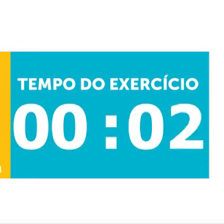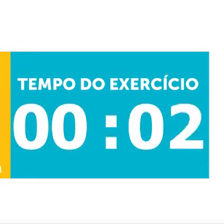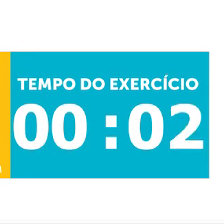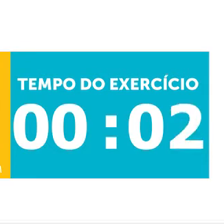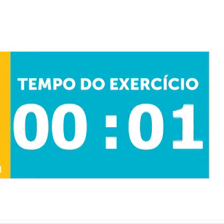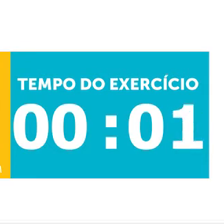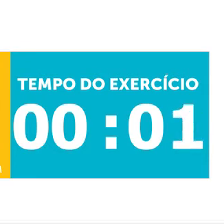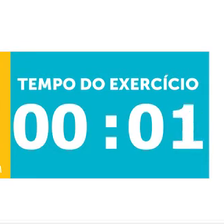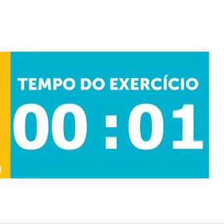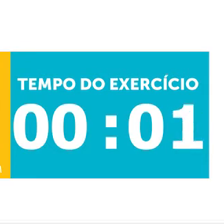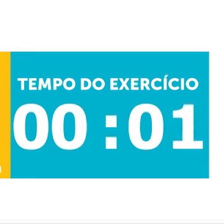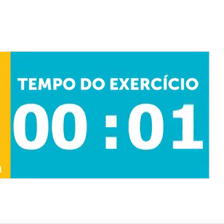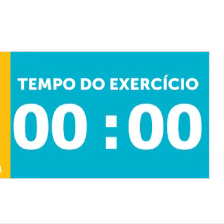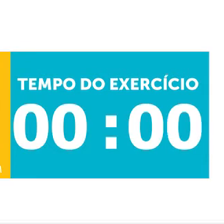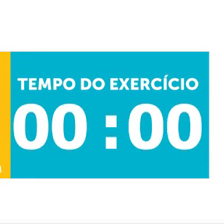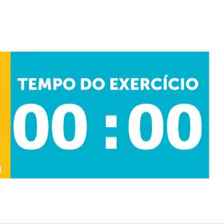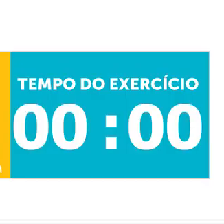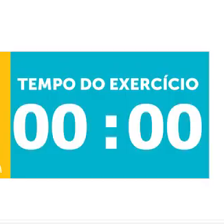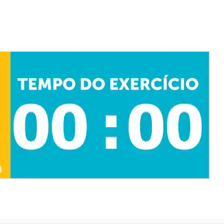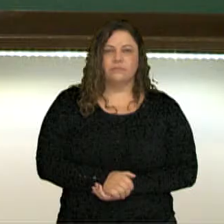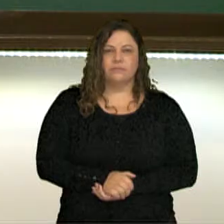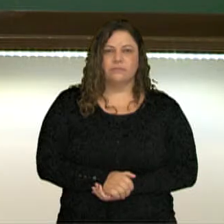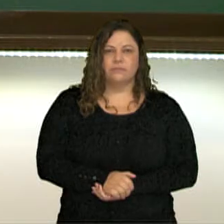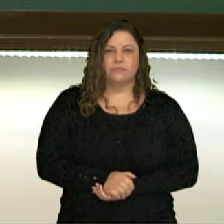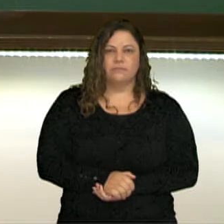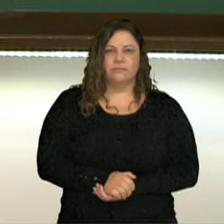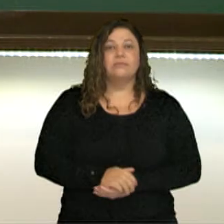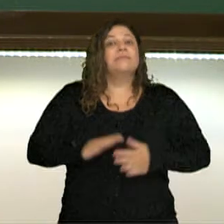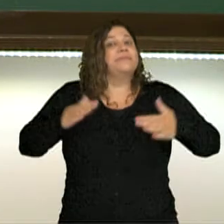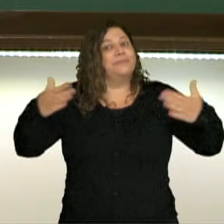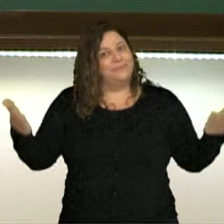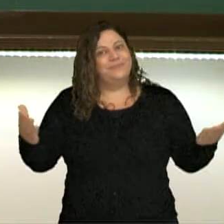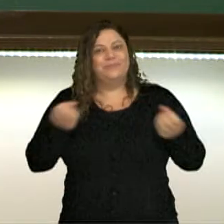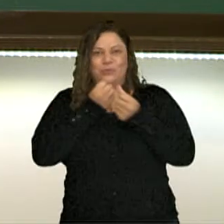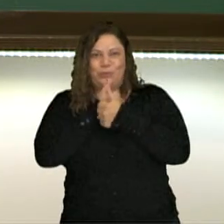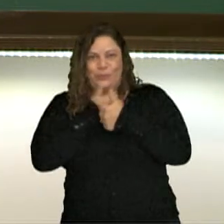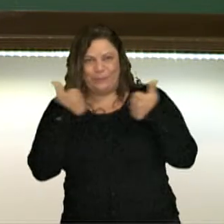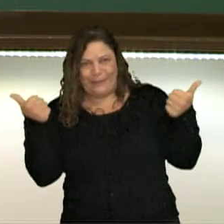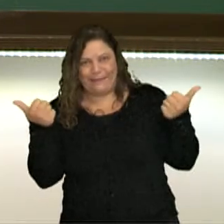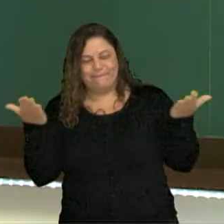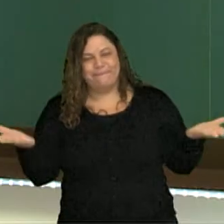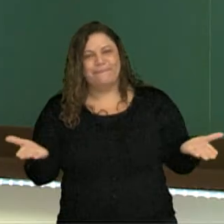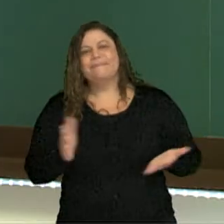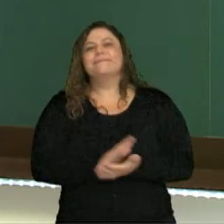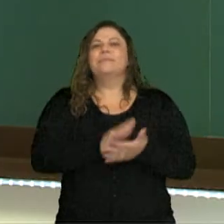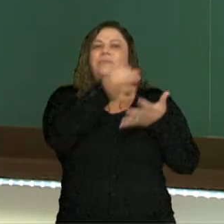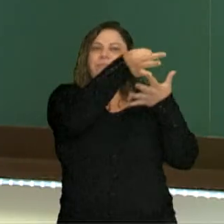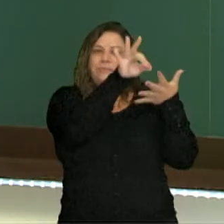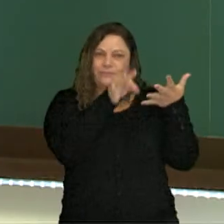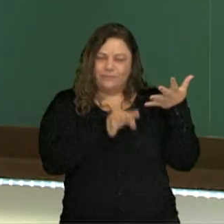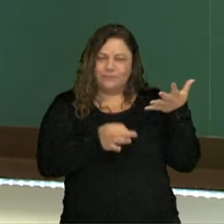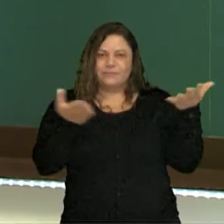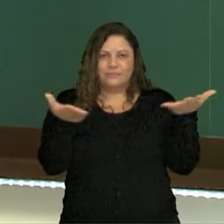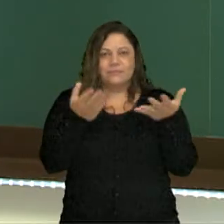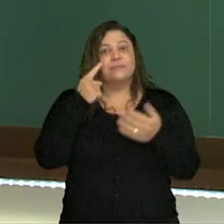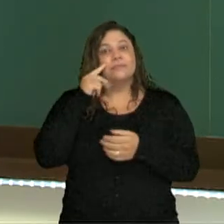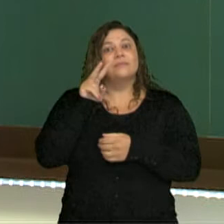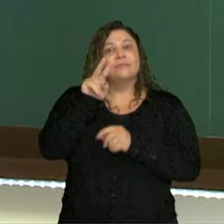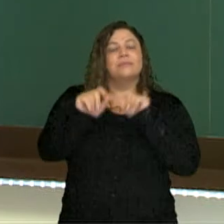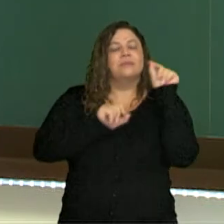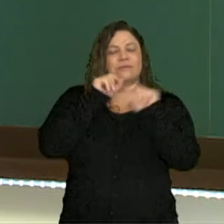Listo, muy bien. Vamos corrigir. Na verdade, vamos ver aqui